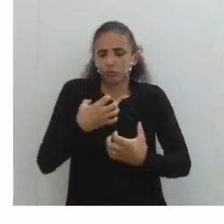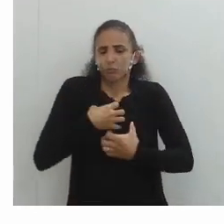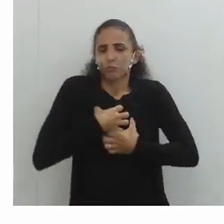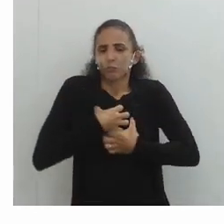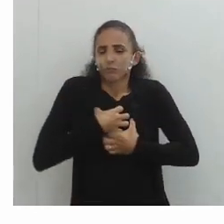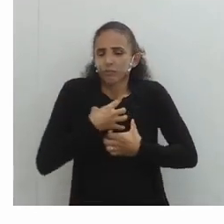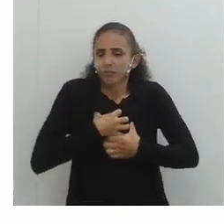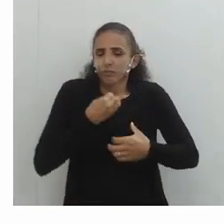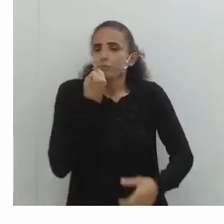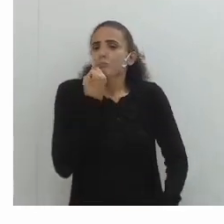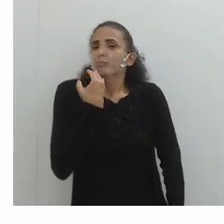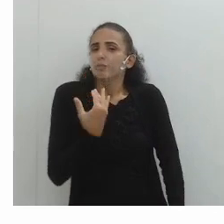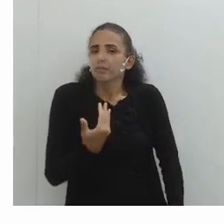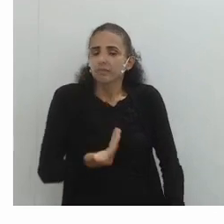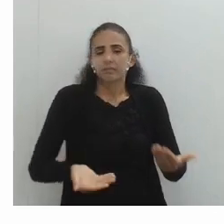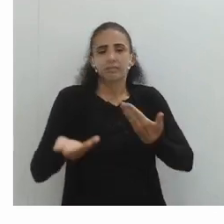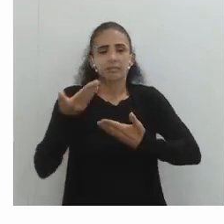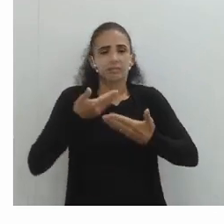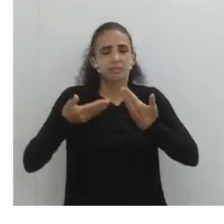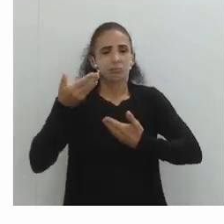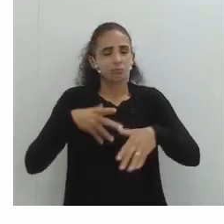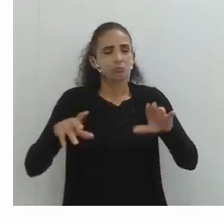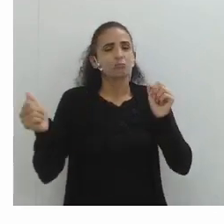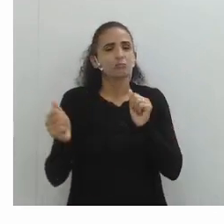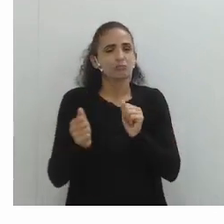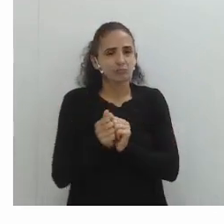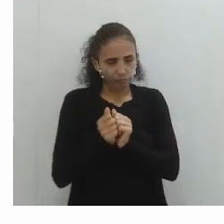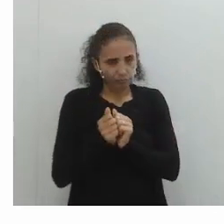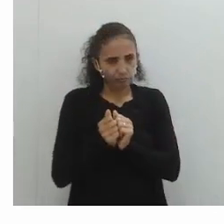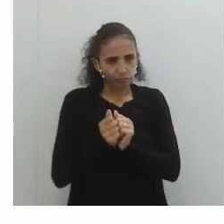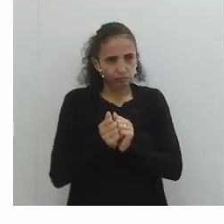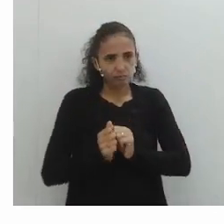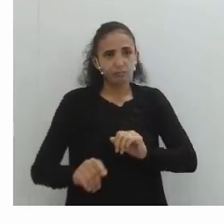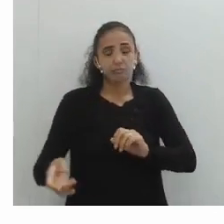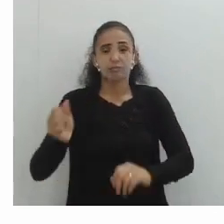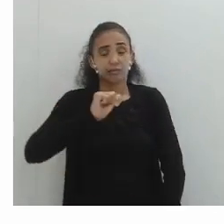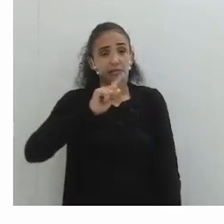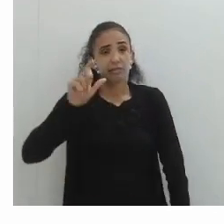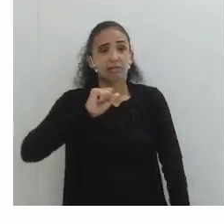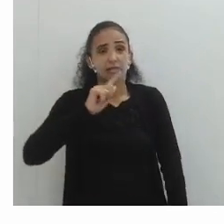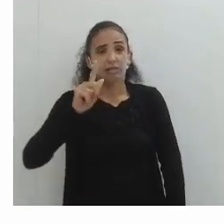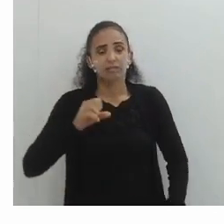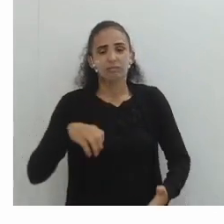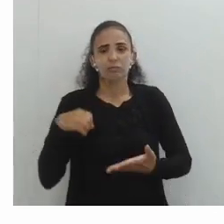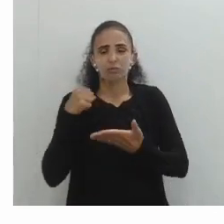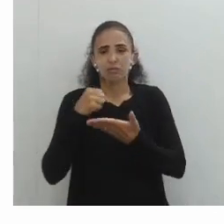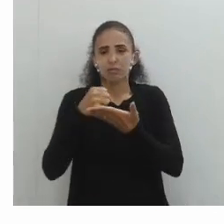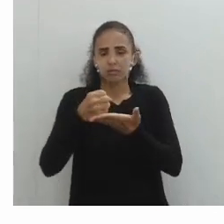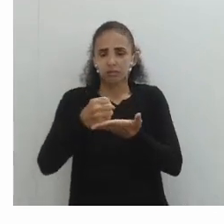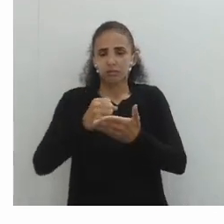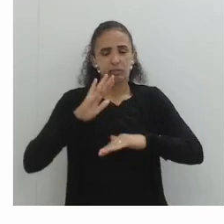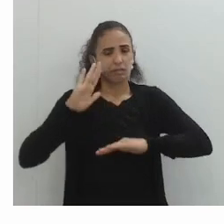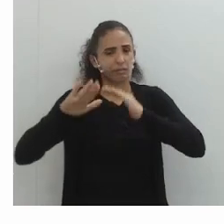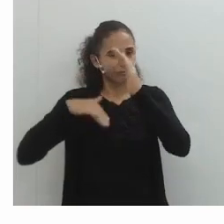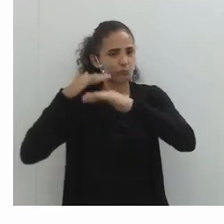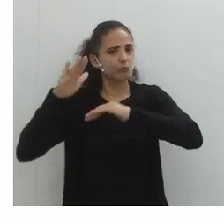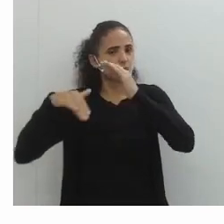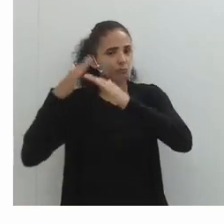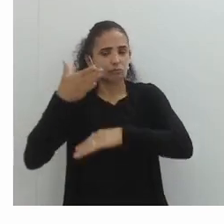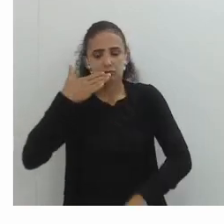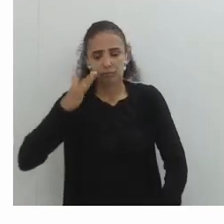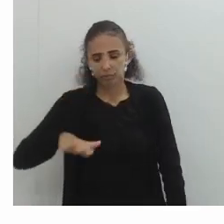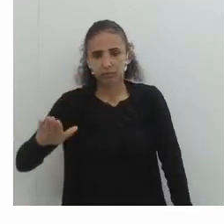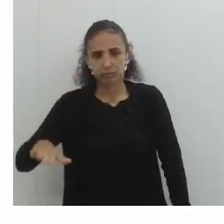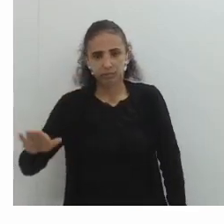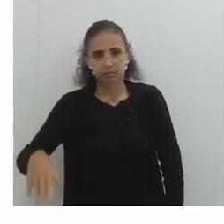confiante, que eu fortaleço a minha autoafirmação. Quadrinho azul contribui para a formação integral da criança